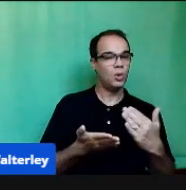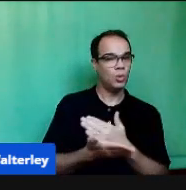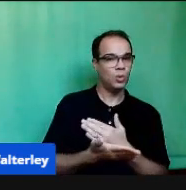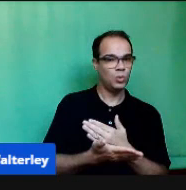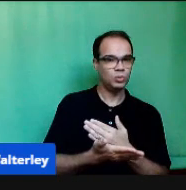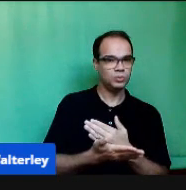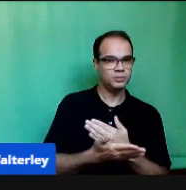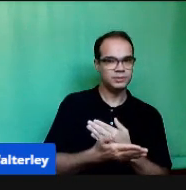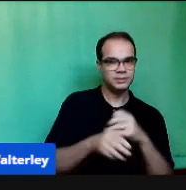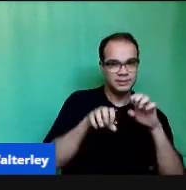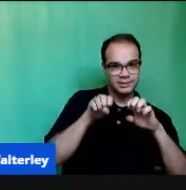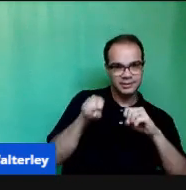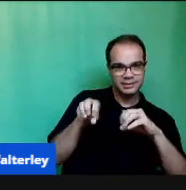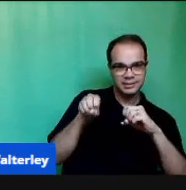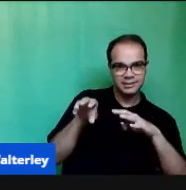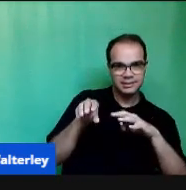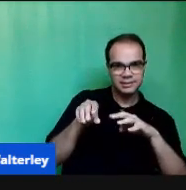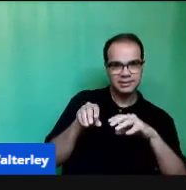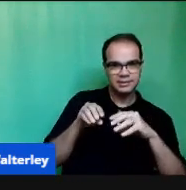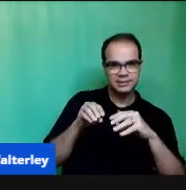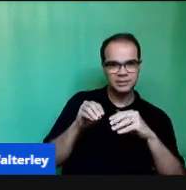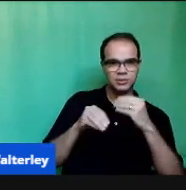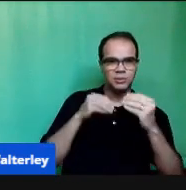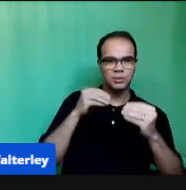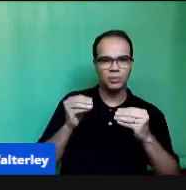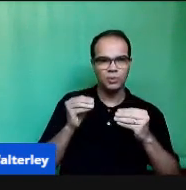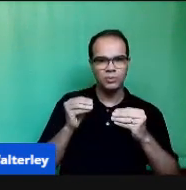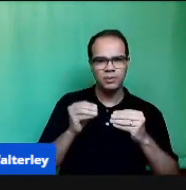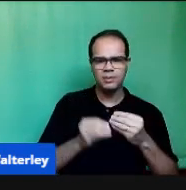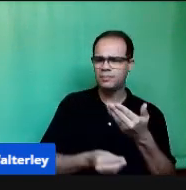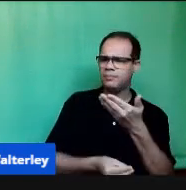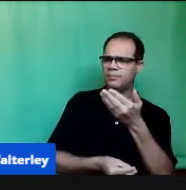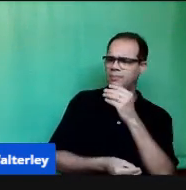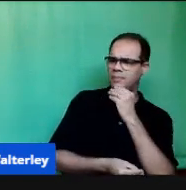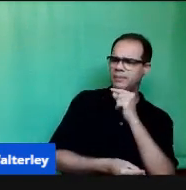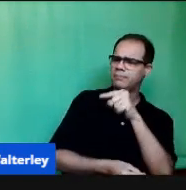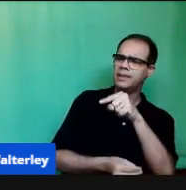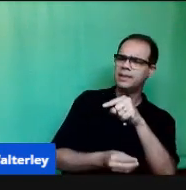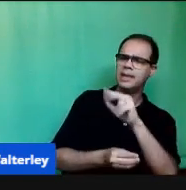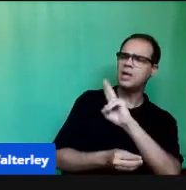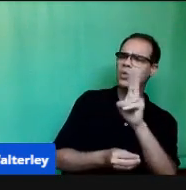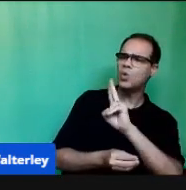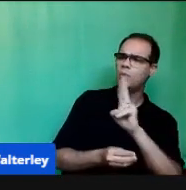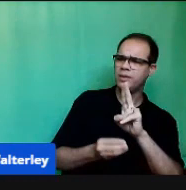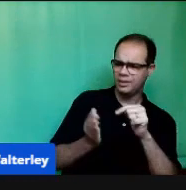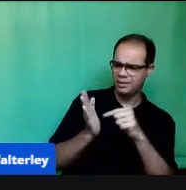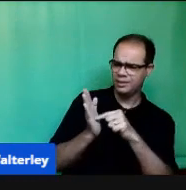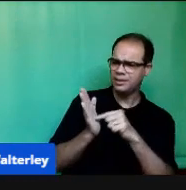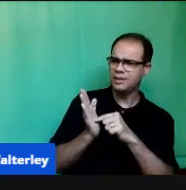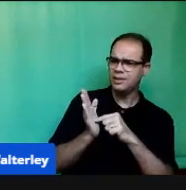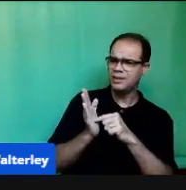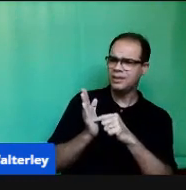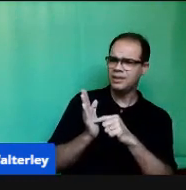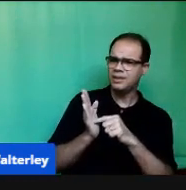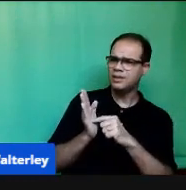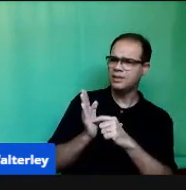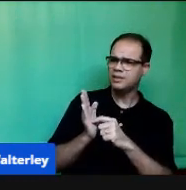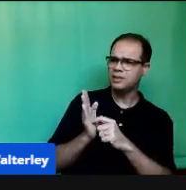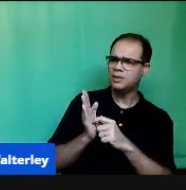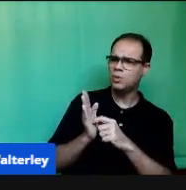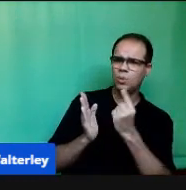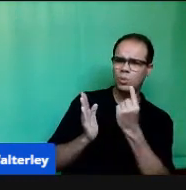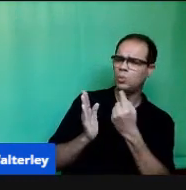nisso, de como eles submetiam as pessoas trans a sofrimento. Antes de nós termos essas normativas